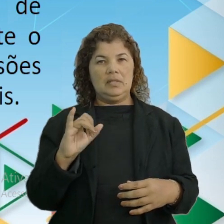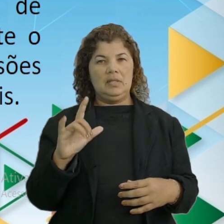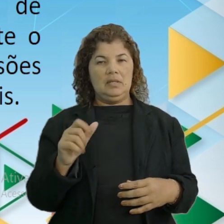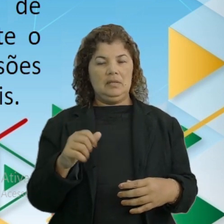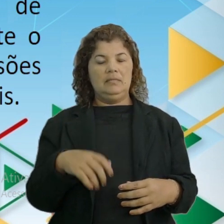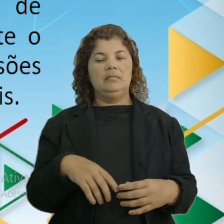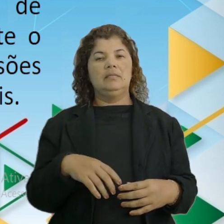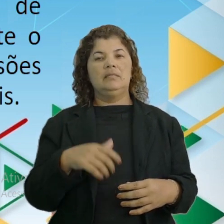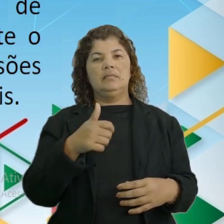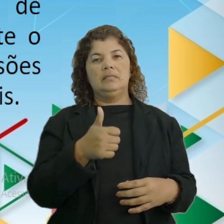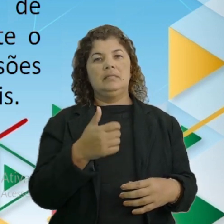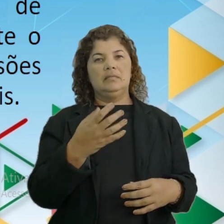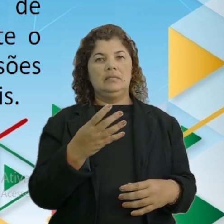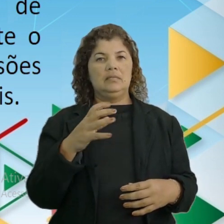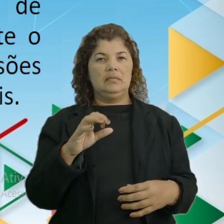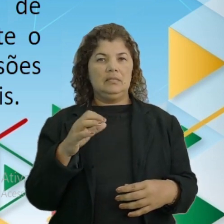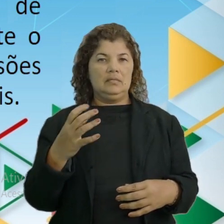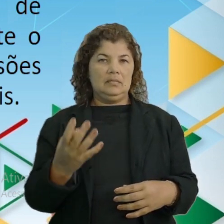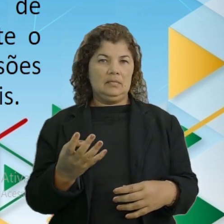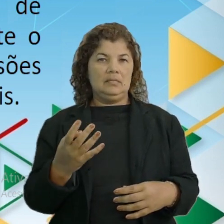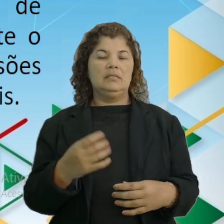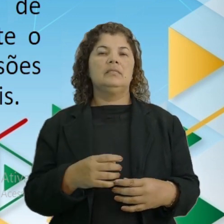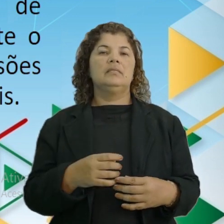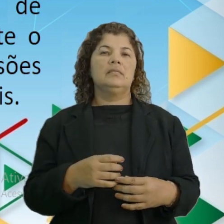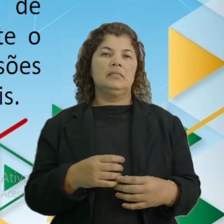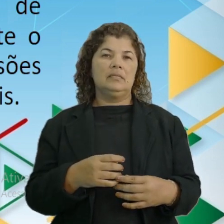1494. Dividia